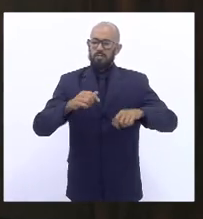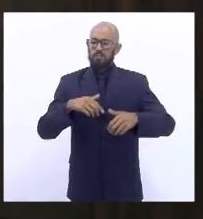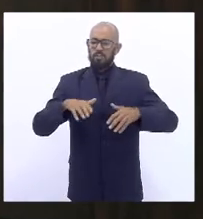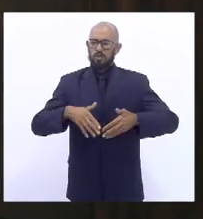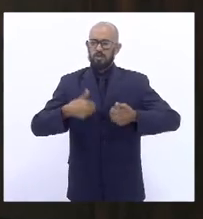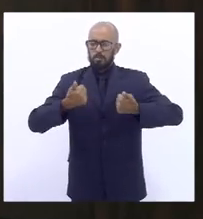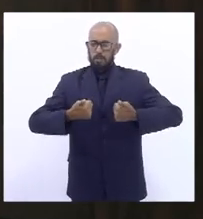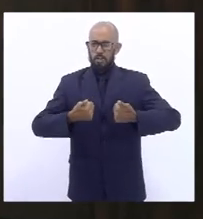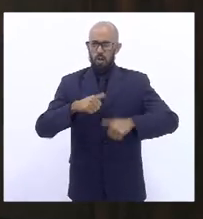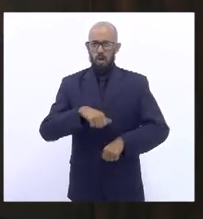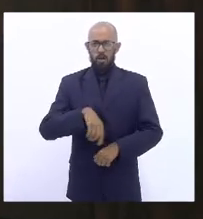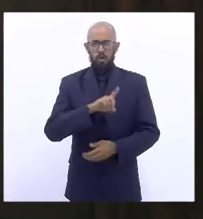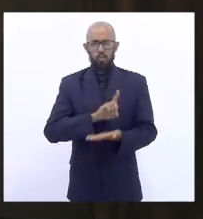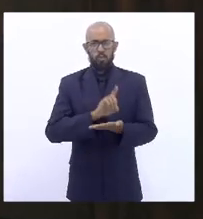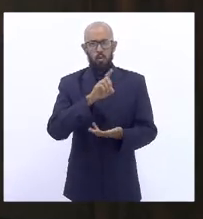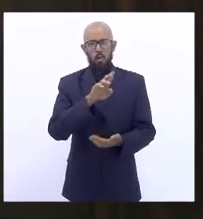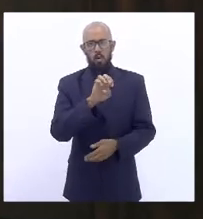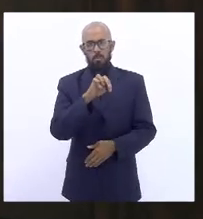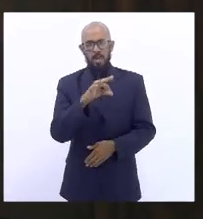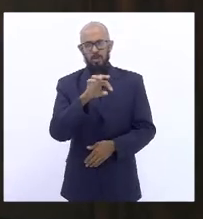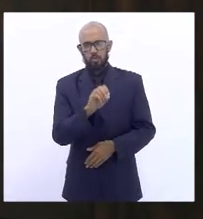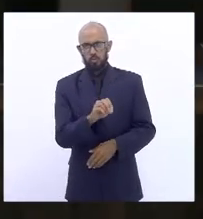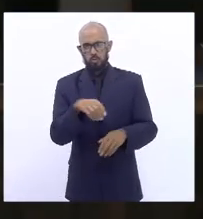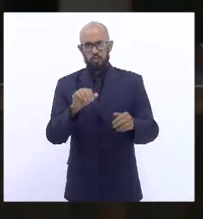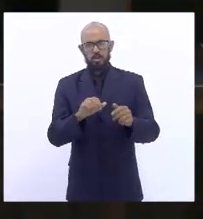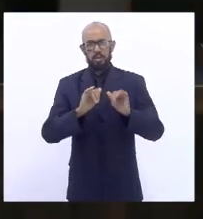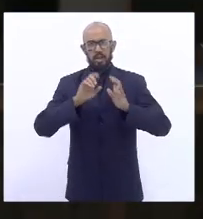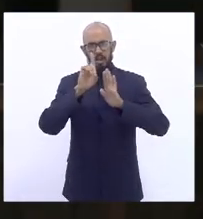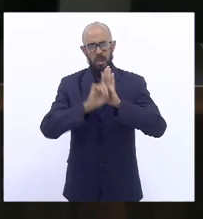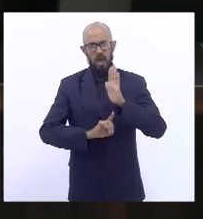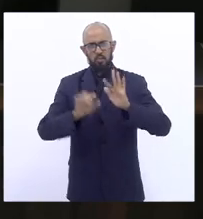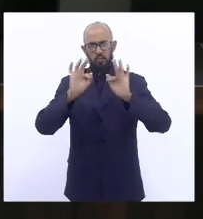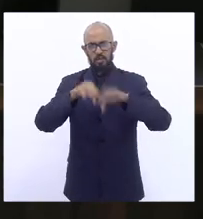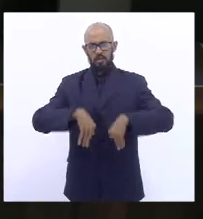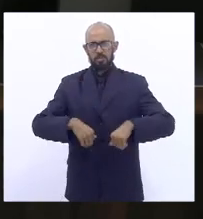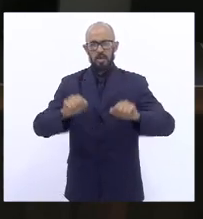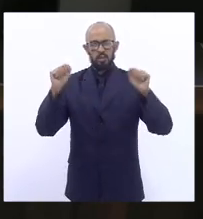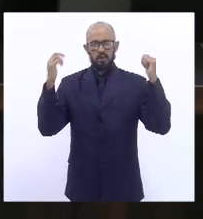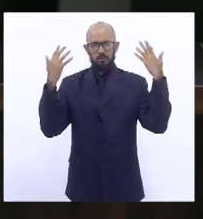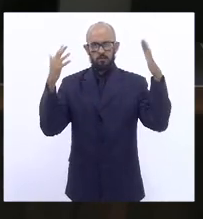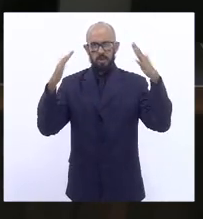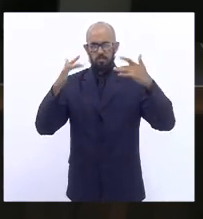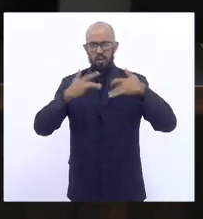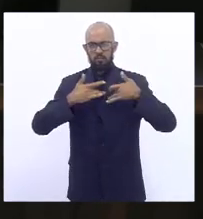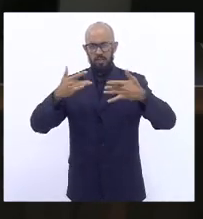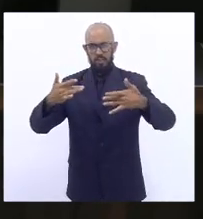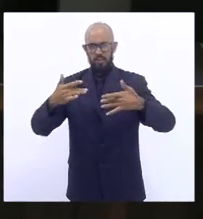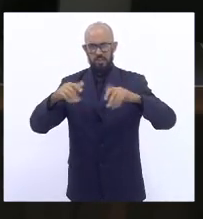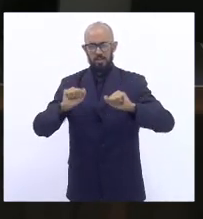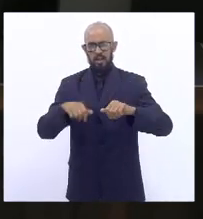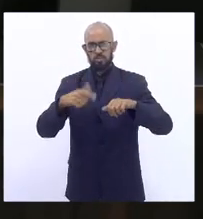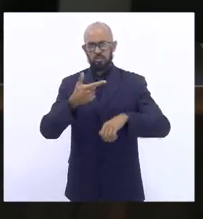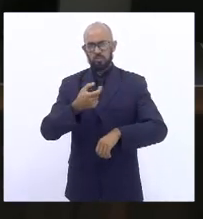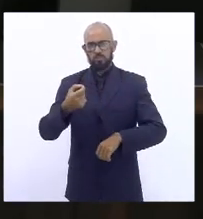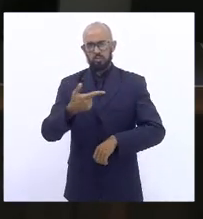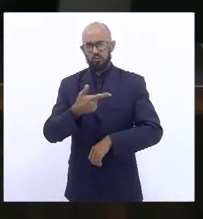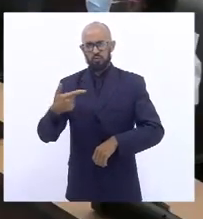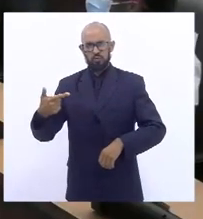Dom Roberto Ferreira Paz. Declaro encerrada essa solenidade. Viva a campanha da fraternidade em